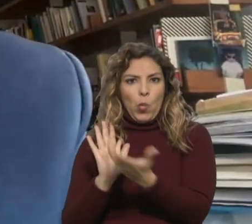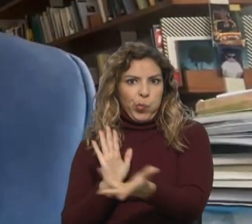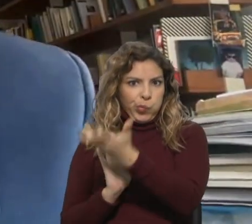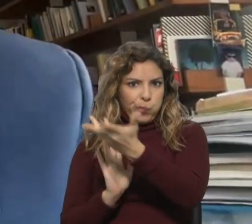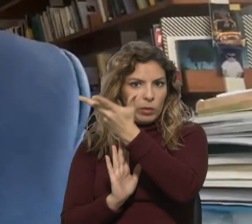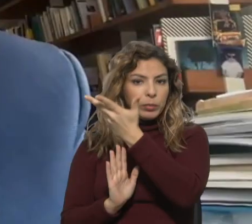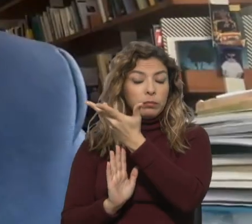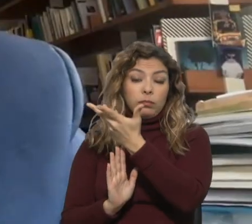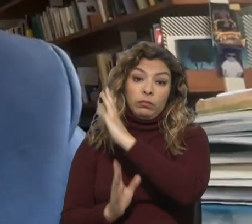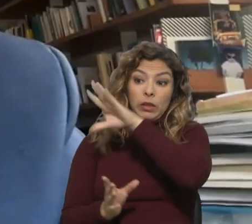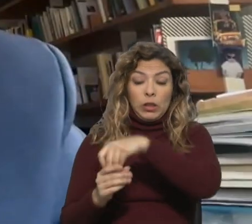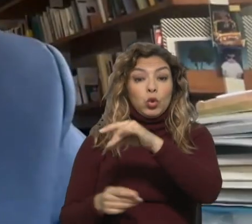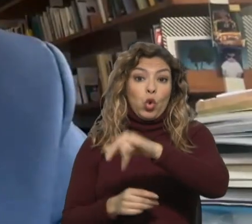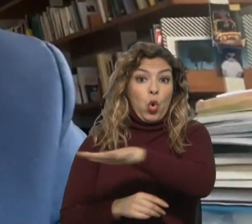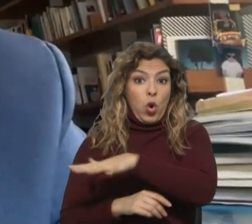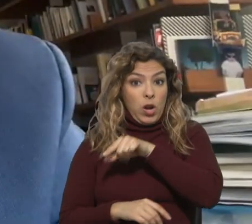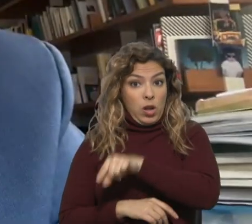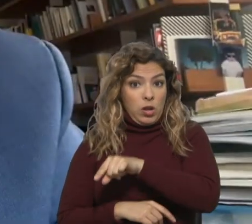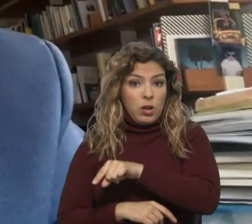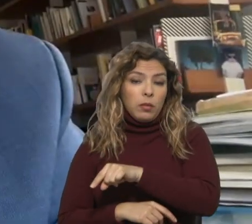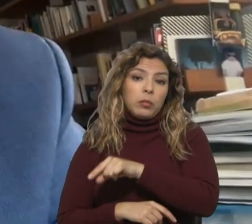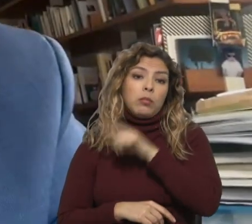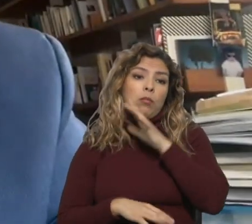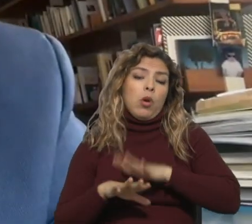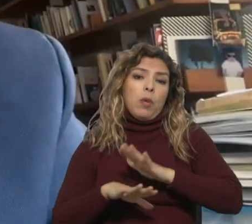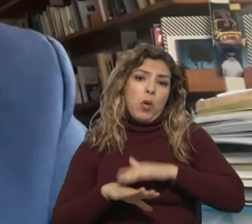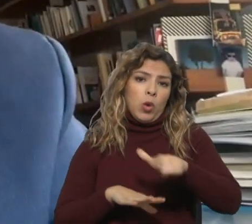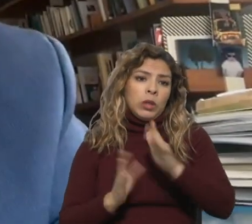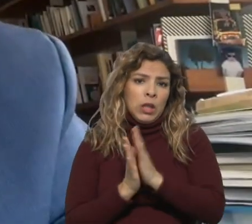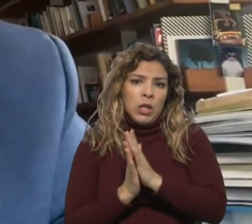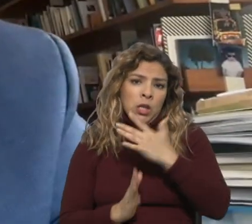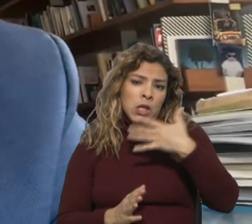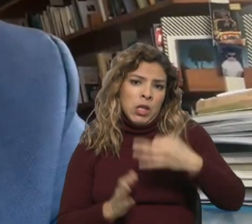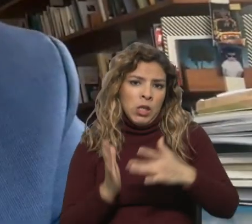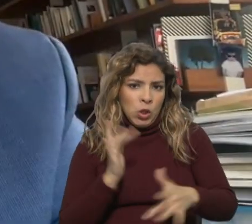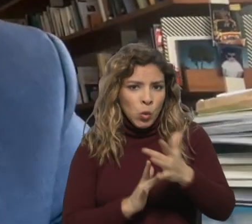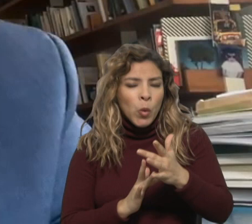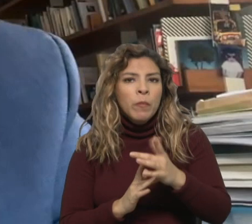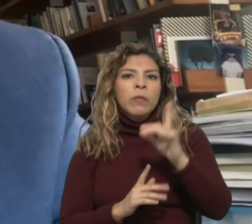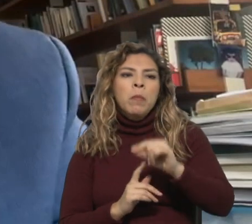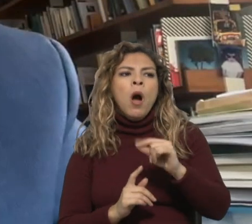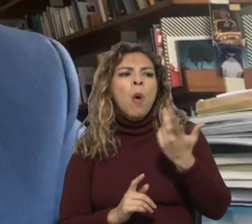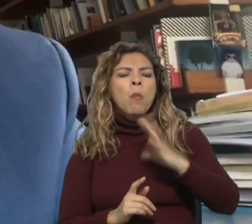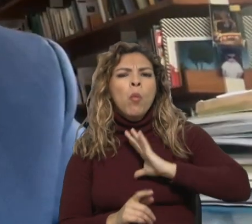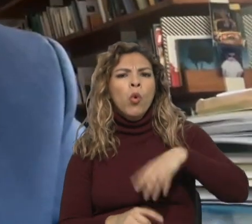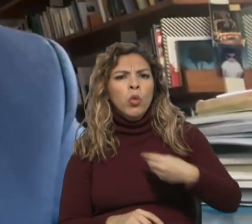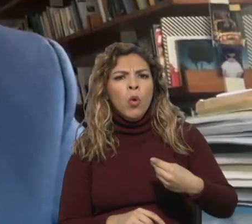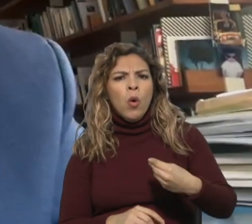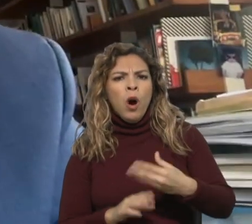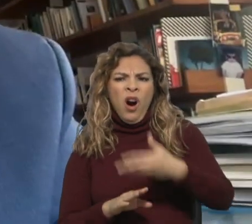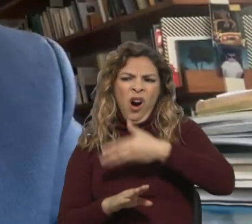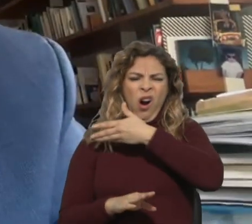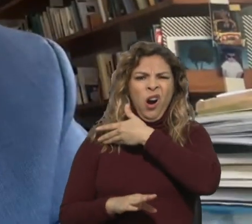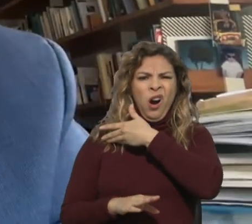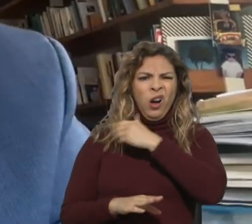Igreja, portanto, à presença do cristianismo em todo o globo, e depois, quer queiramos, quer não, sobretudo o último século,